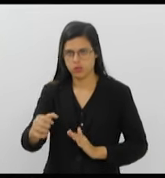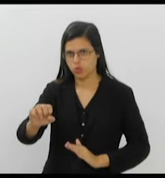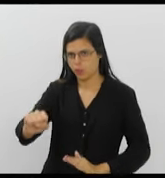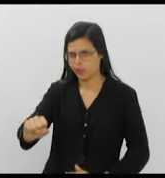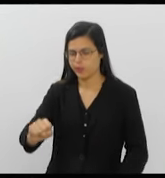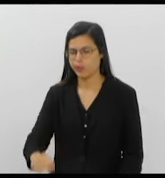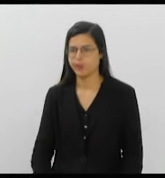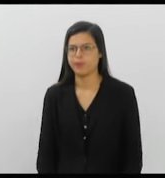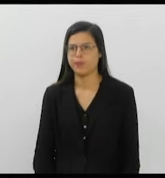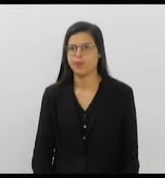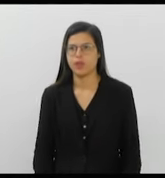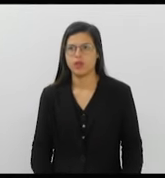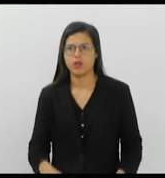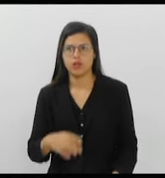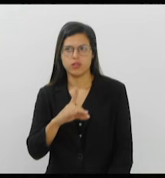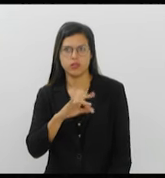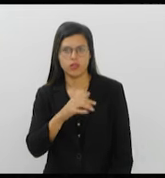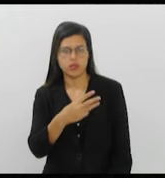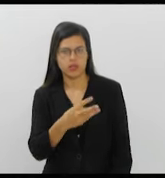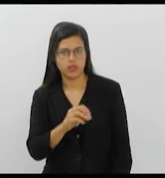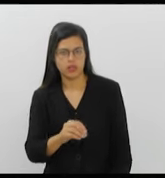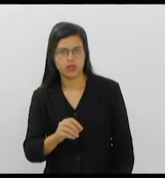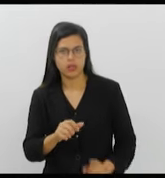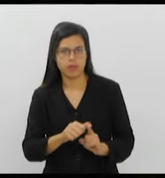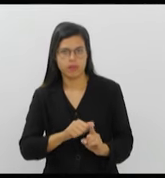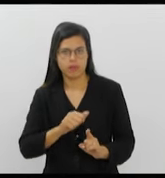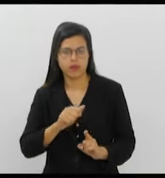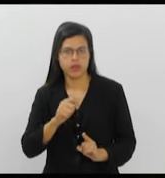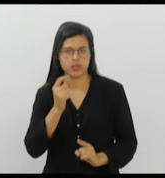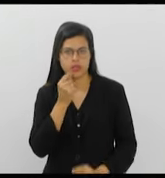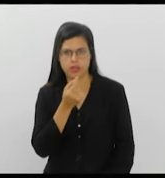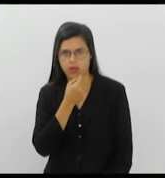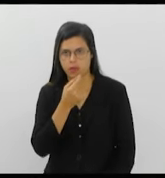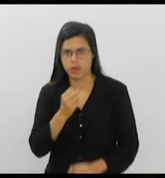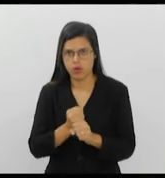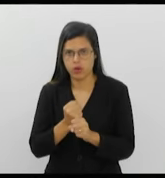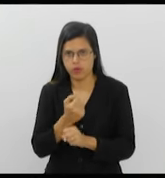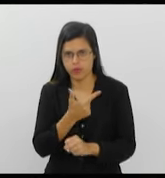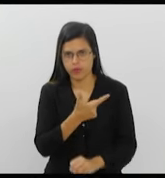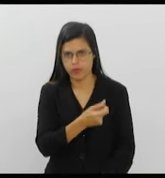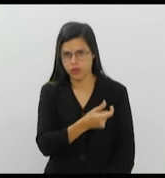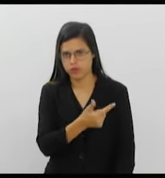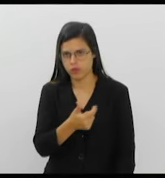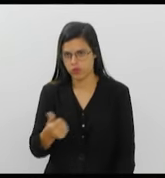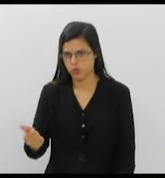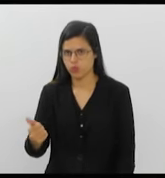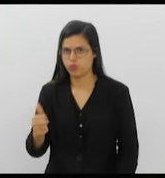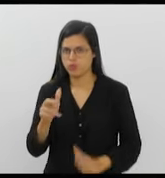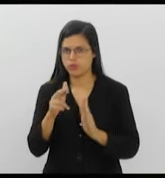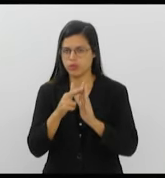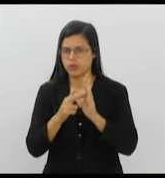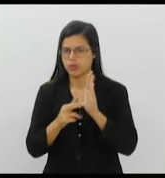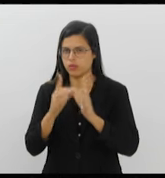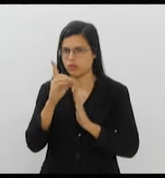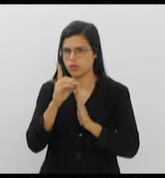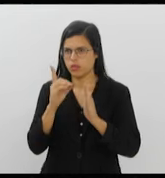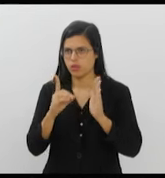9.428, de 30/9/21, ele regulamentou através do